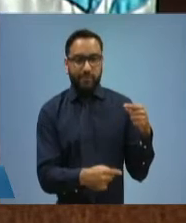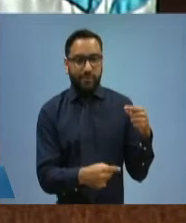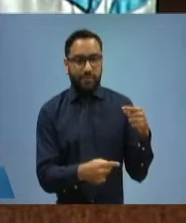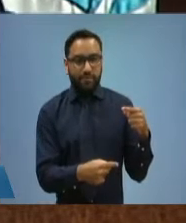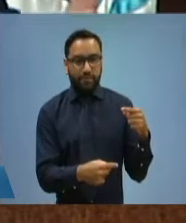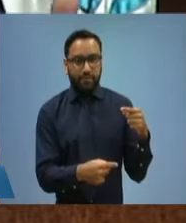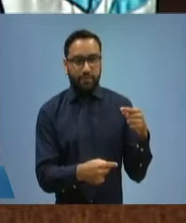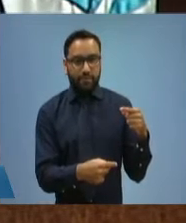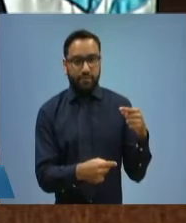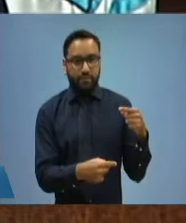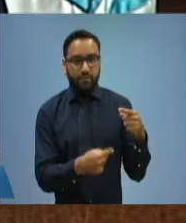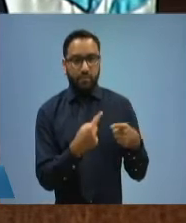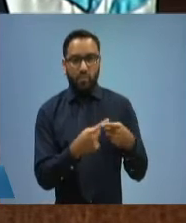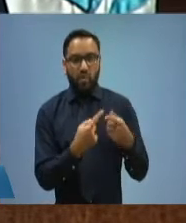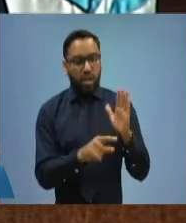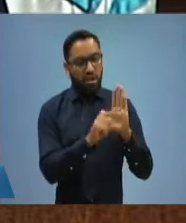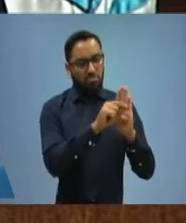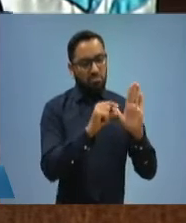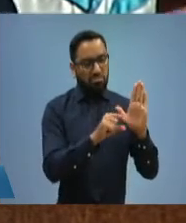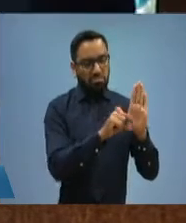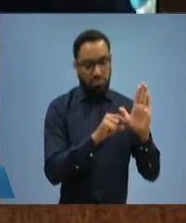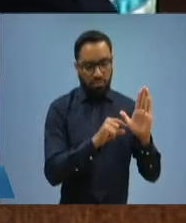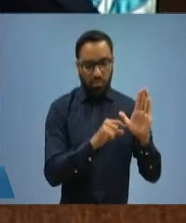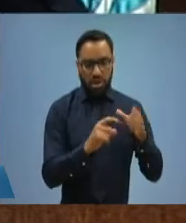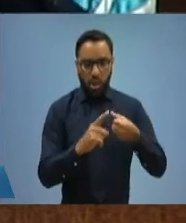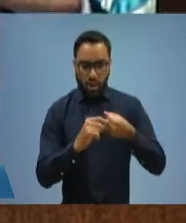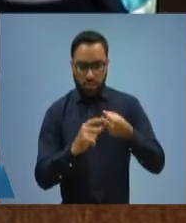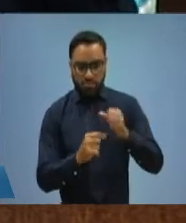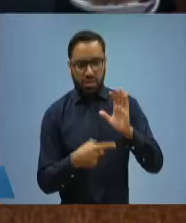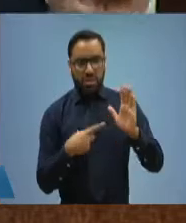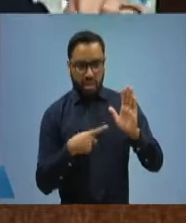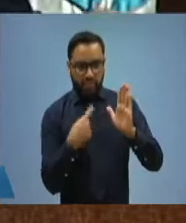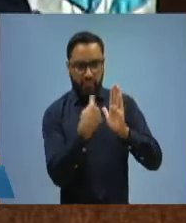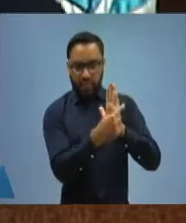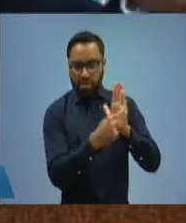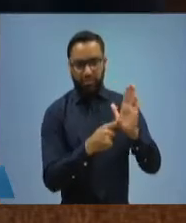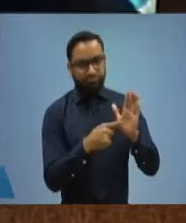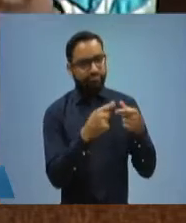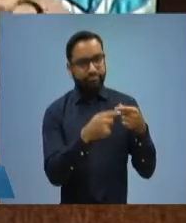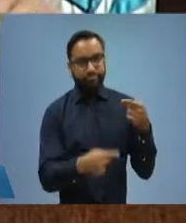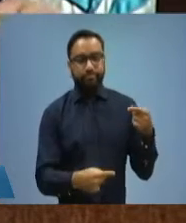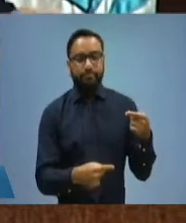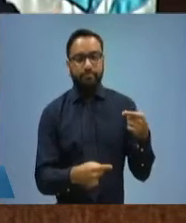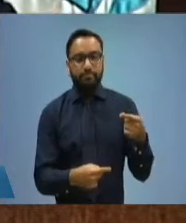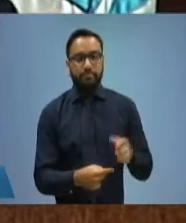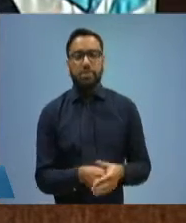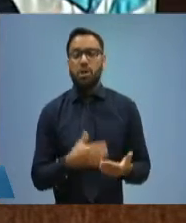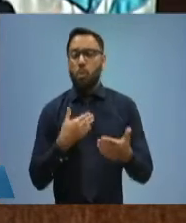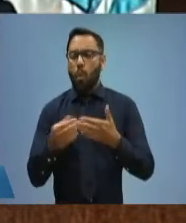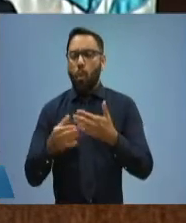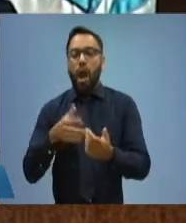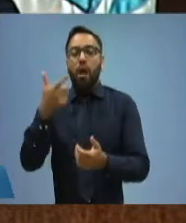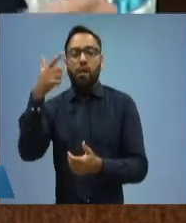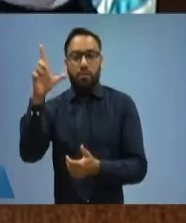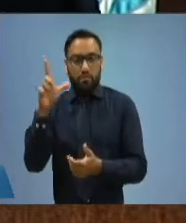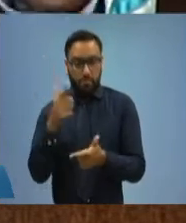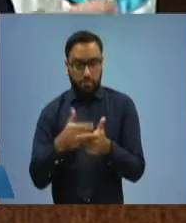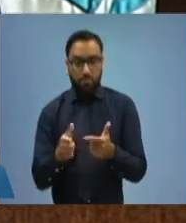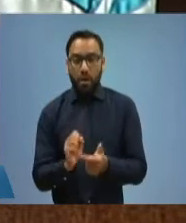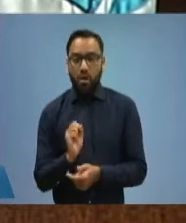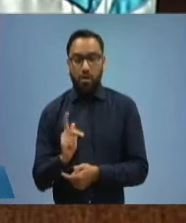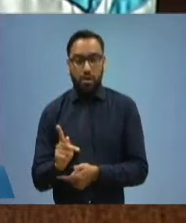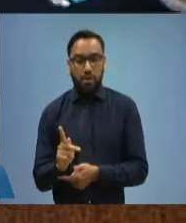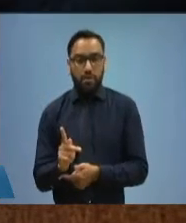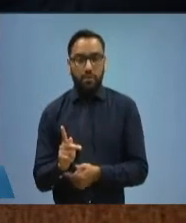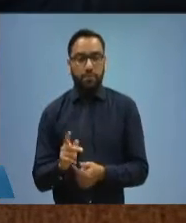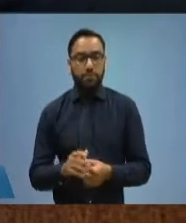para os parágrafos e o artigo que foi vetado. Se tivesse criado qualquer outra estrutura, caberia. Então, eu peço até para o